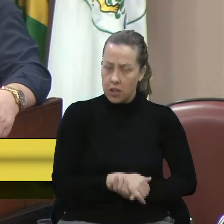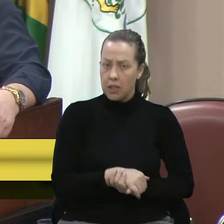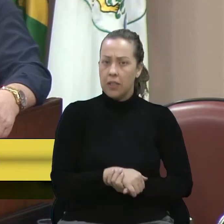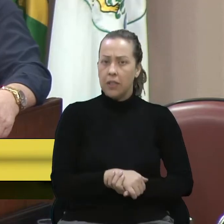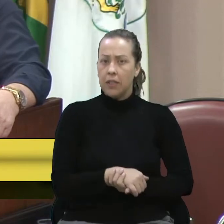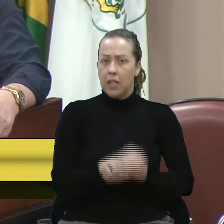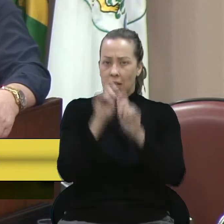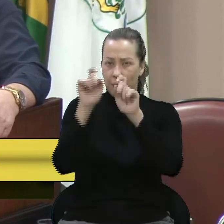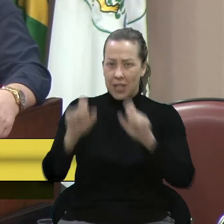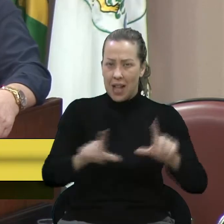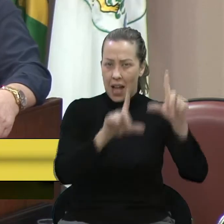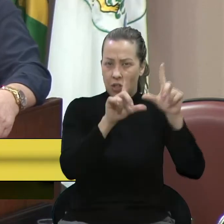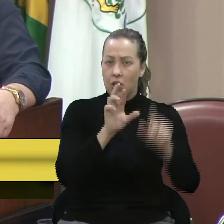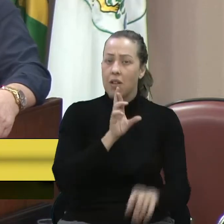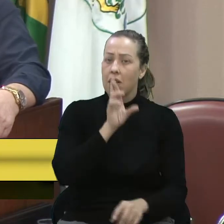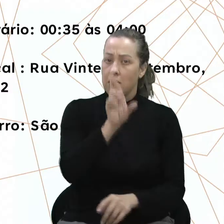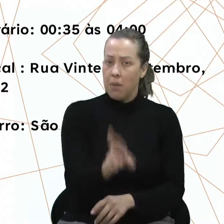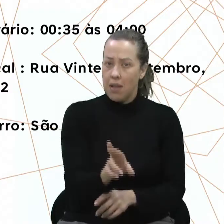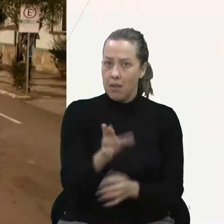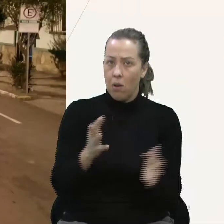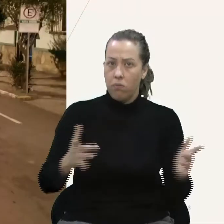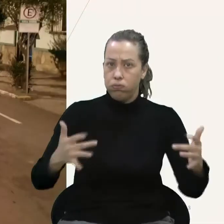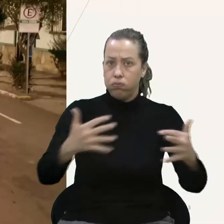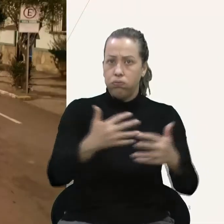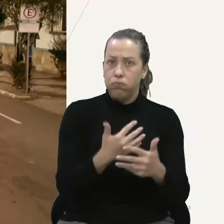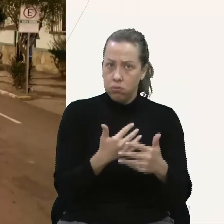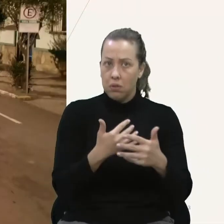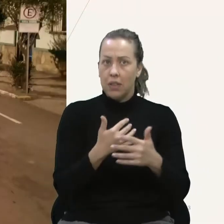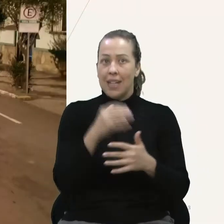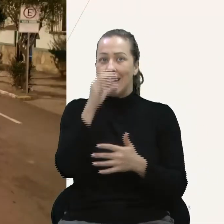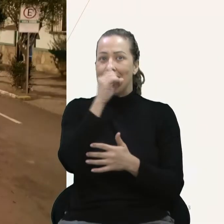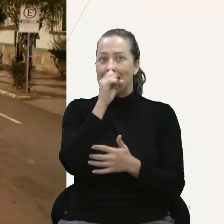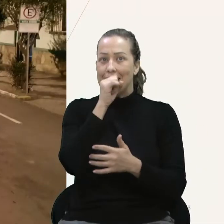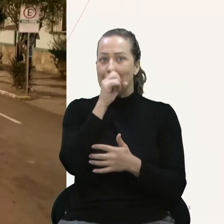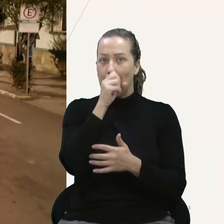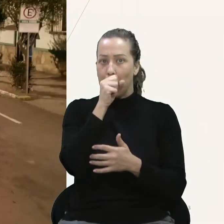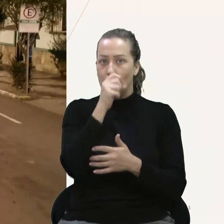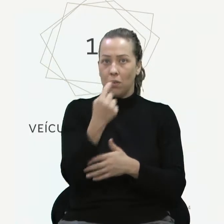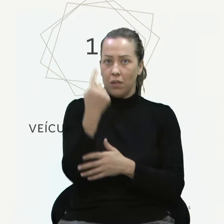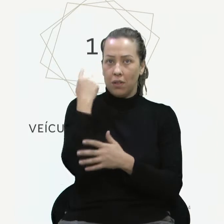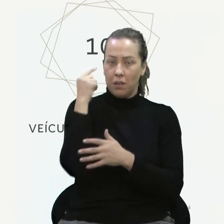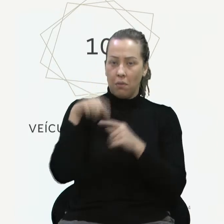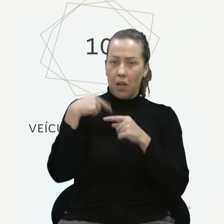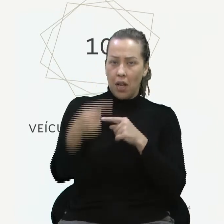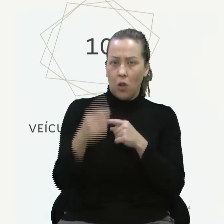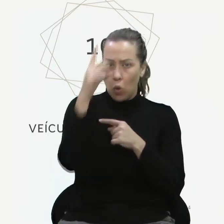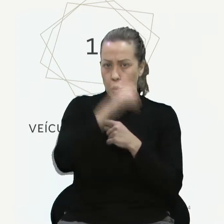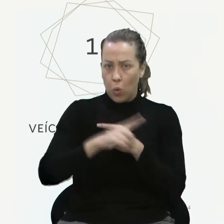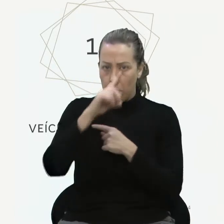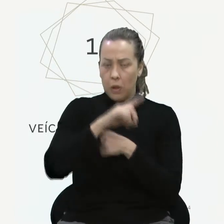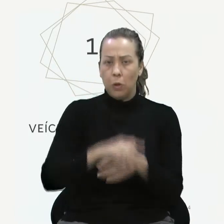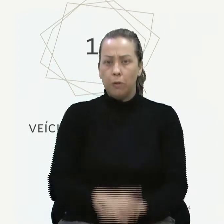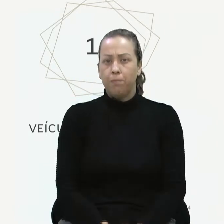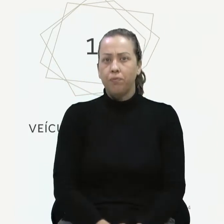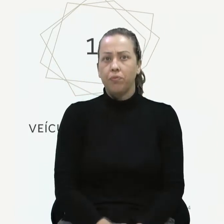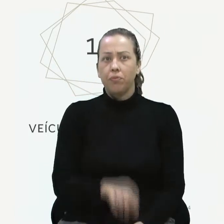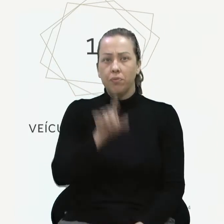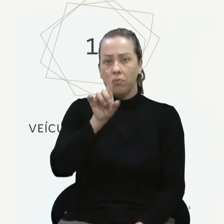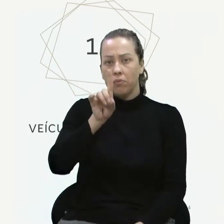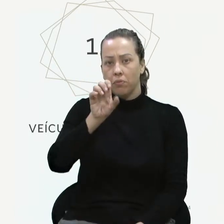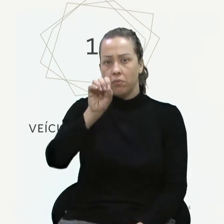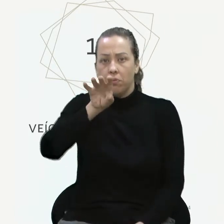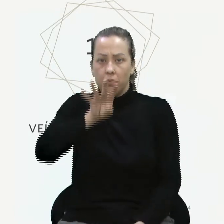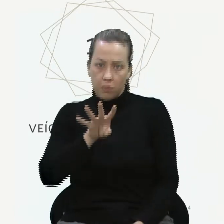o slide, né, o resultado da operação de sábado para domingo, né, passa no outro. Foram